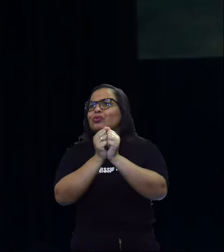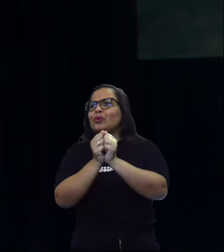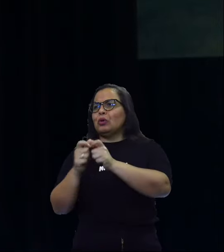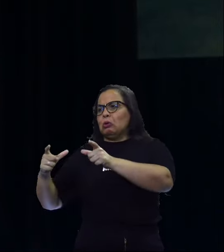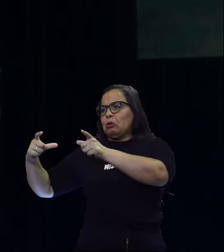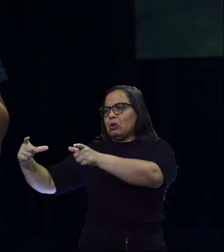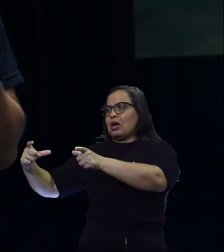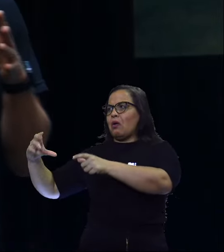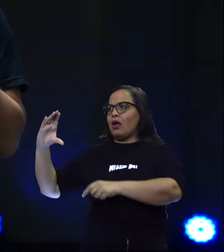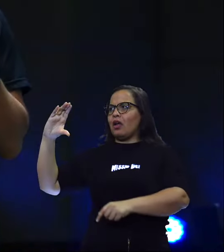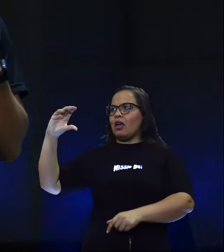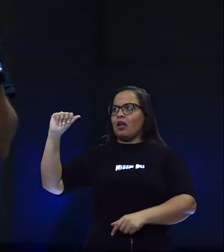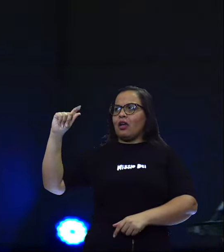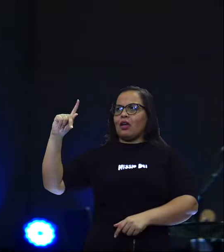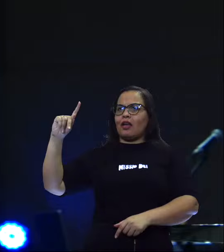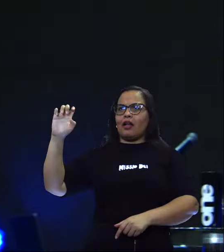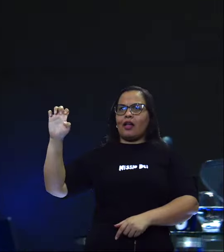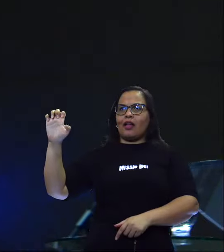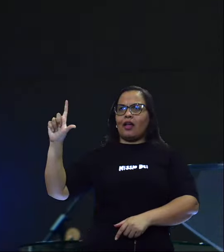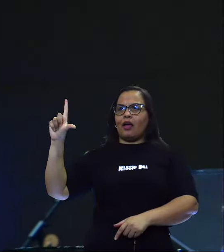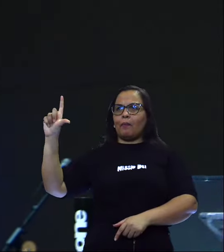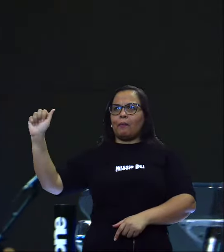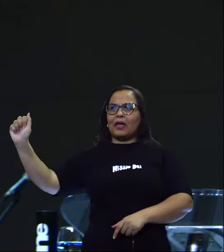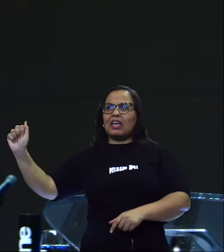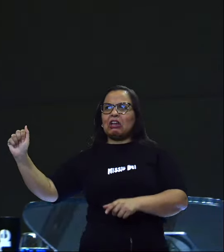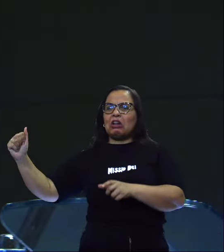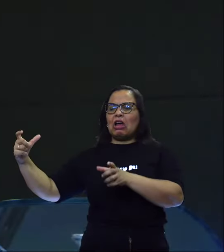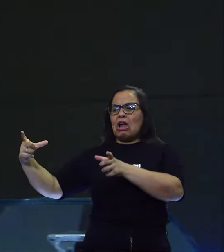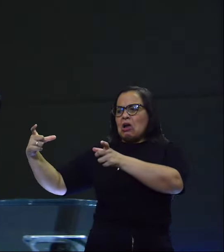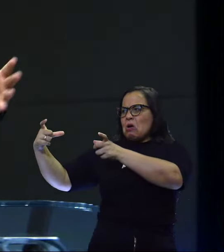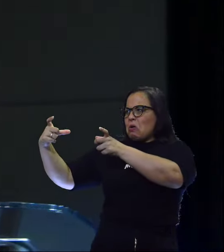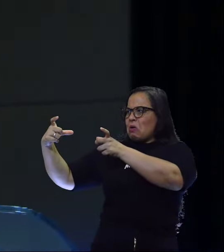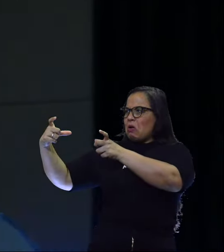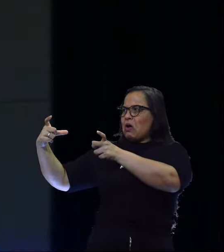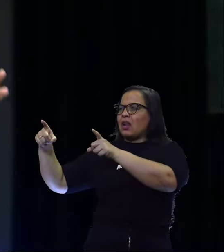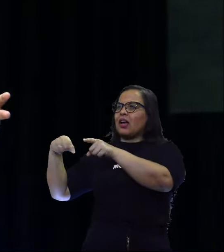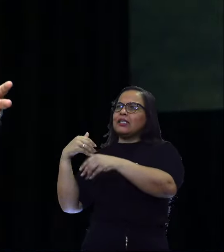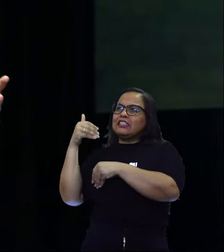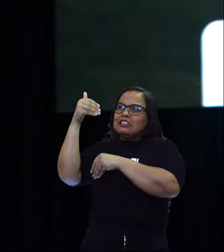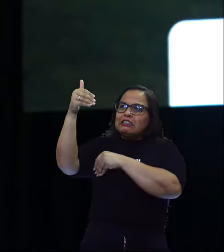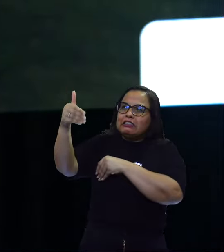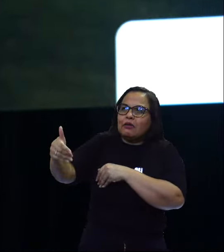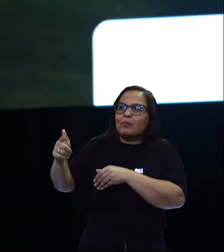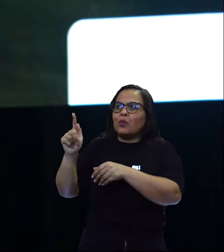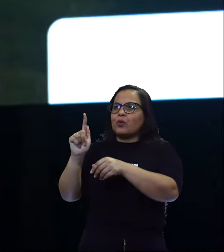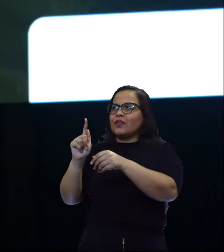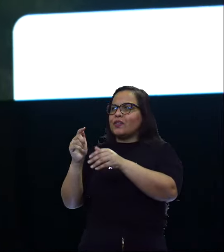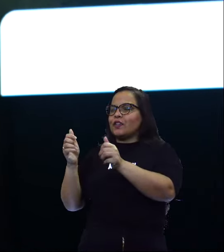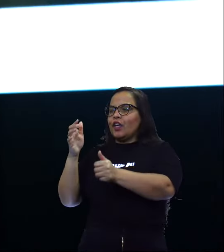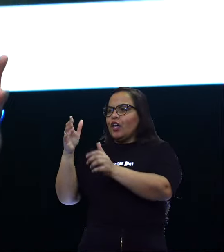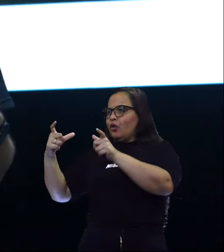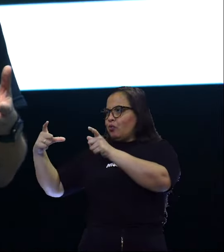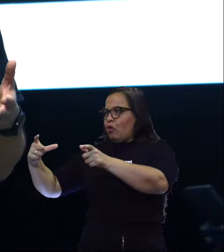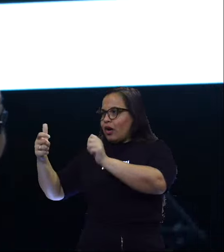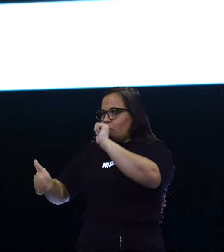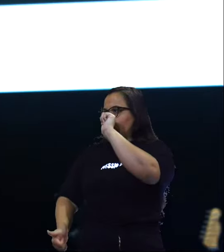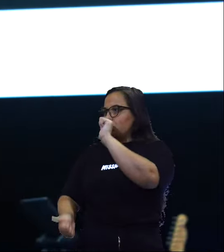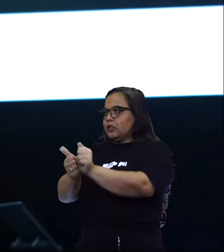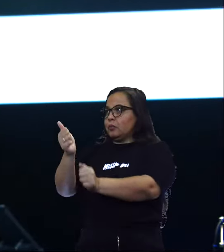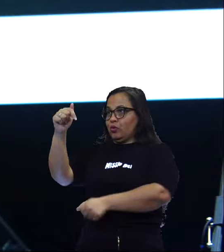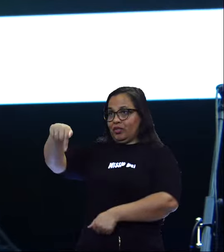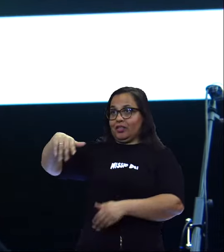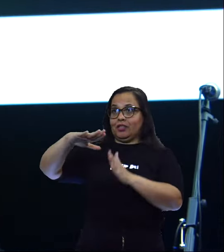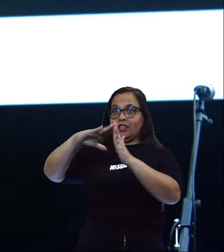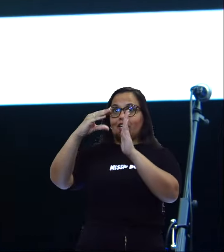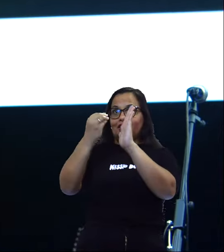templo, veio um desafio gigantesco. Falei assim, gente, mas como é que a gente vai levar esse grupo aqui no ginásio? Está lotado, mas no templo, o templo é muito grande, vai ficar pequeno. E eu